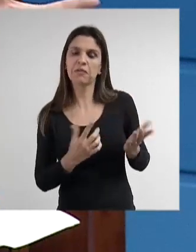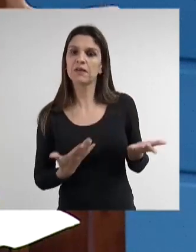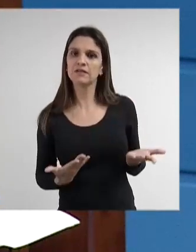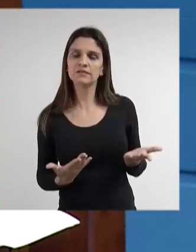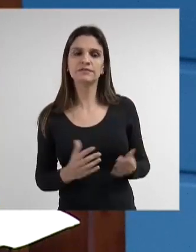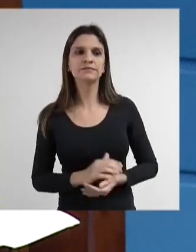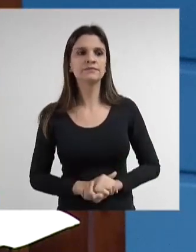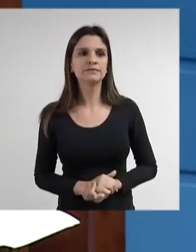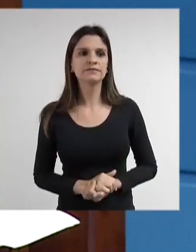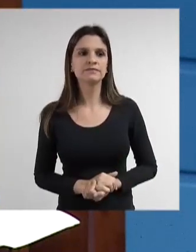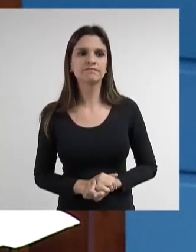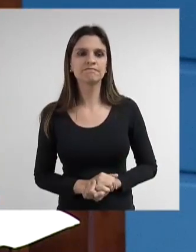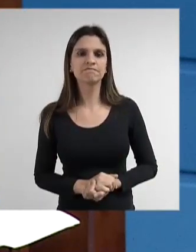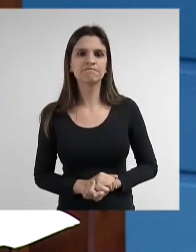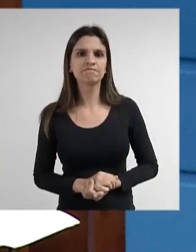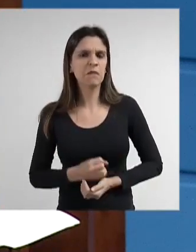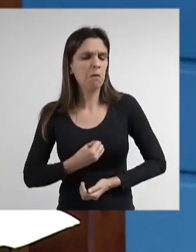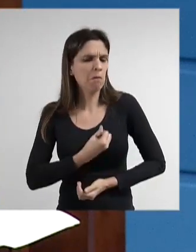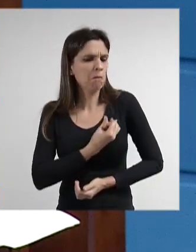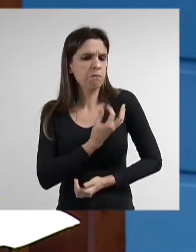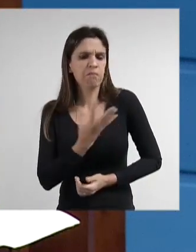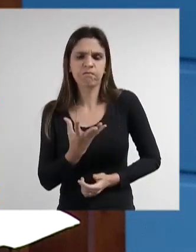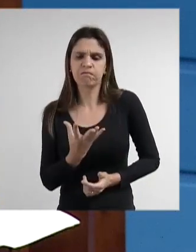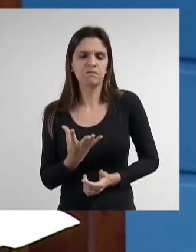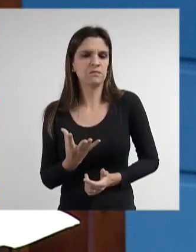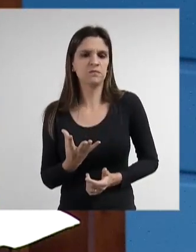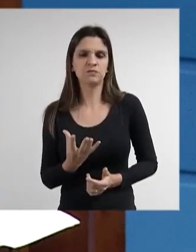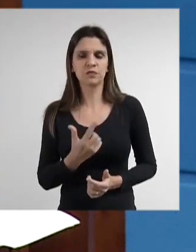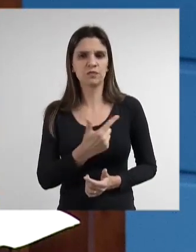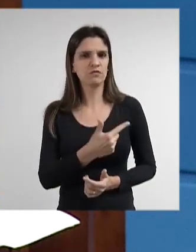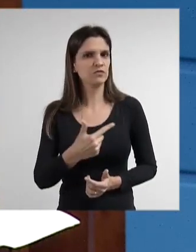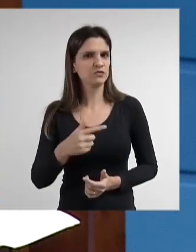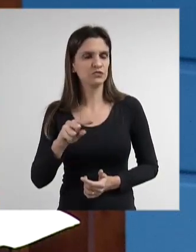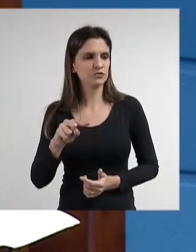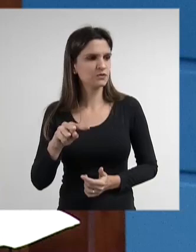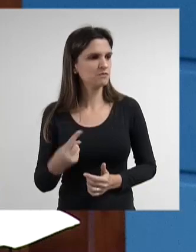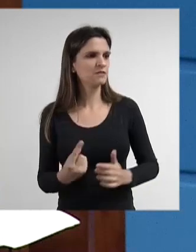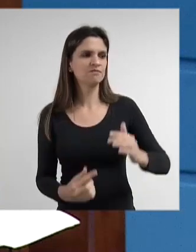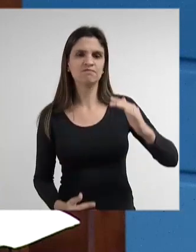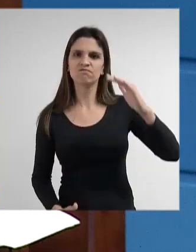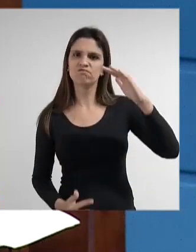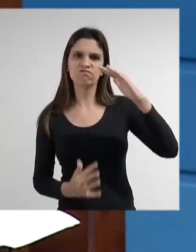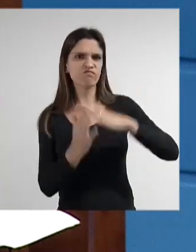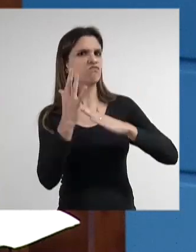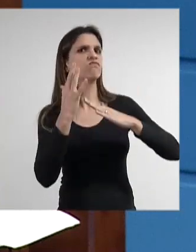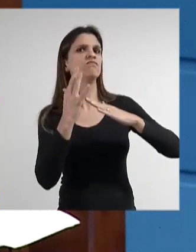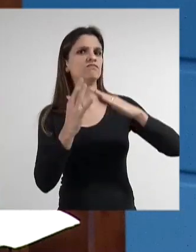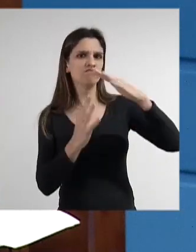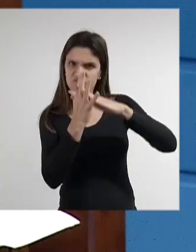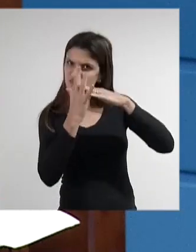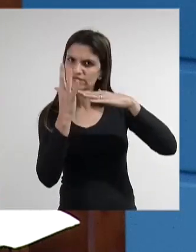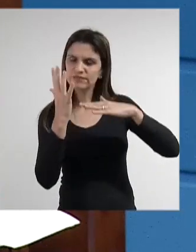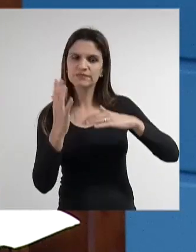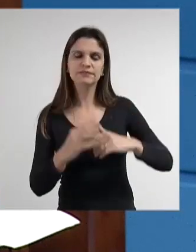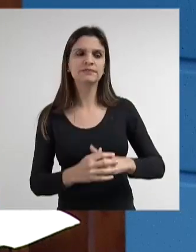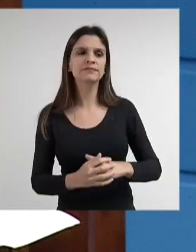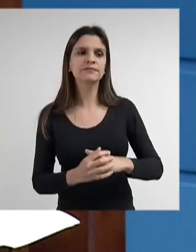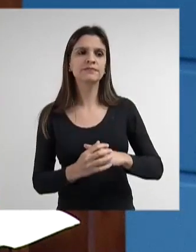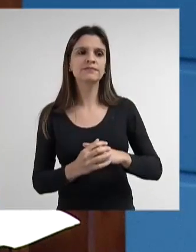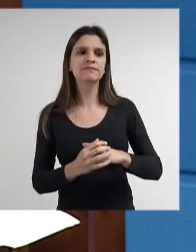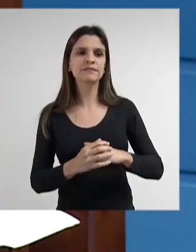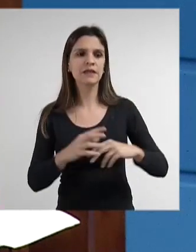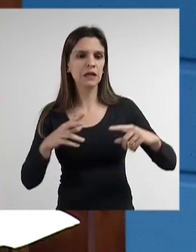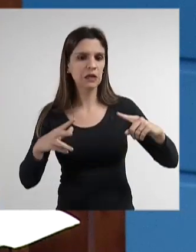É um número exagerado. É um número exagerado, cortar 22 mil famílias do programa